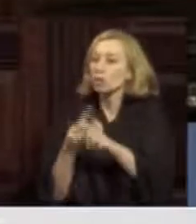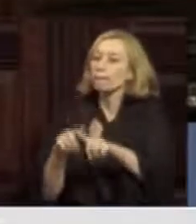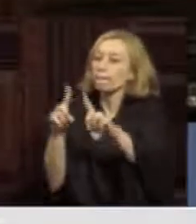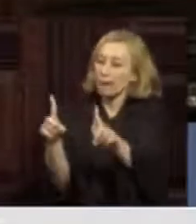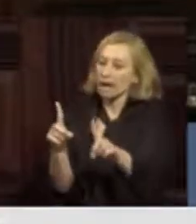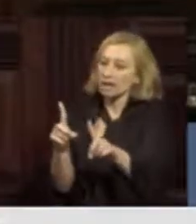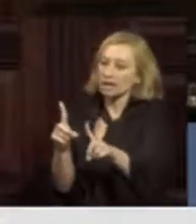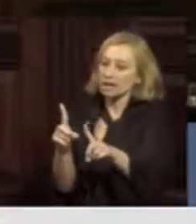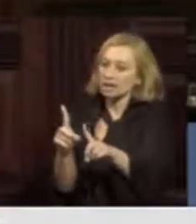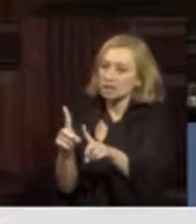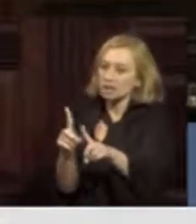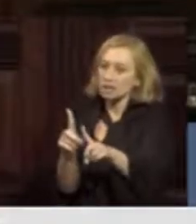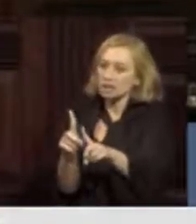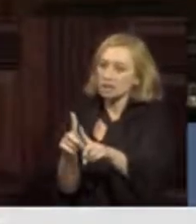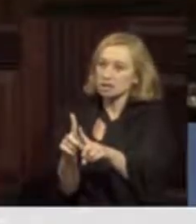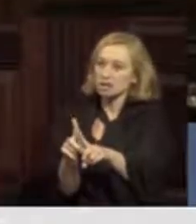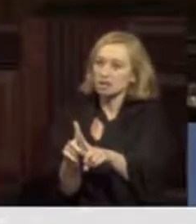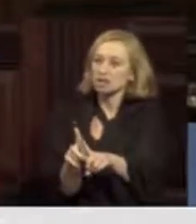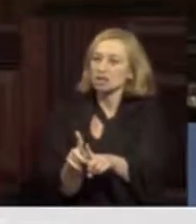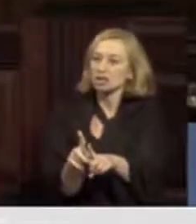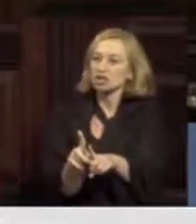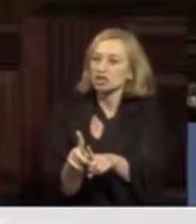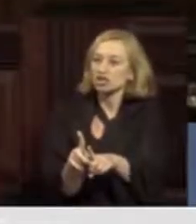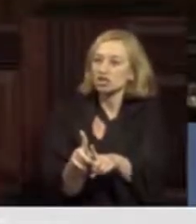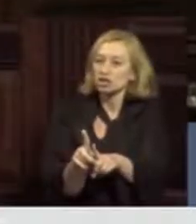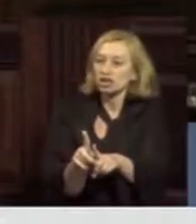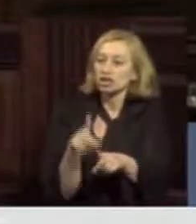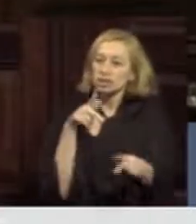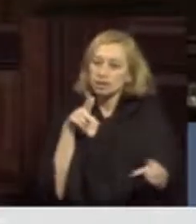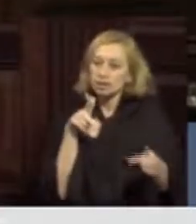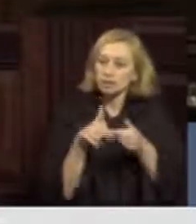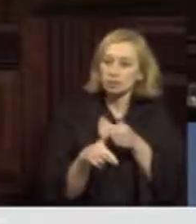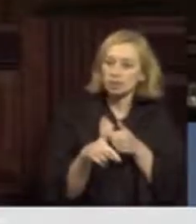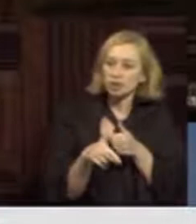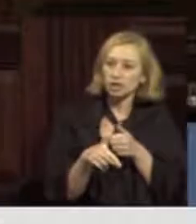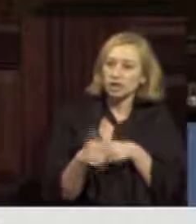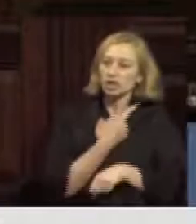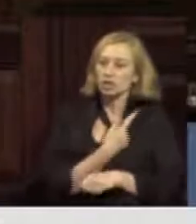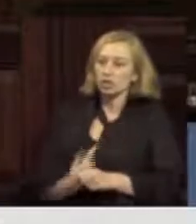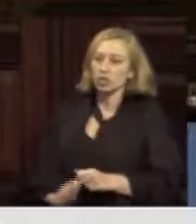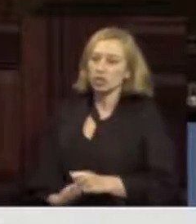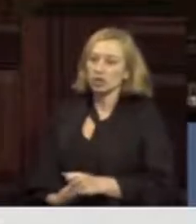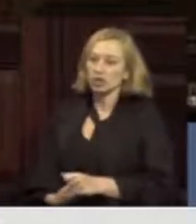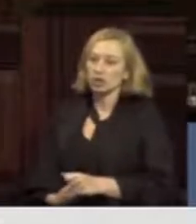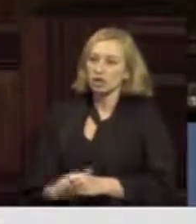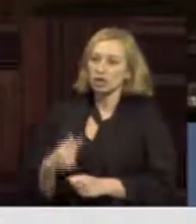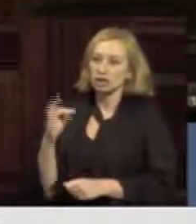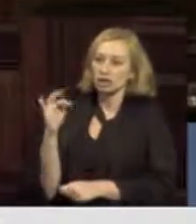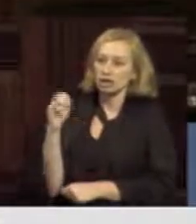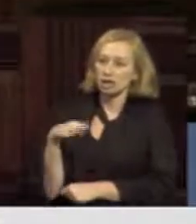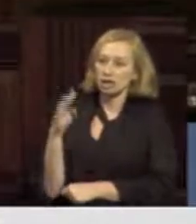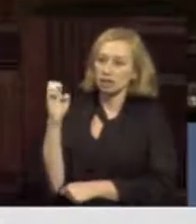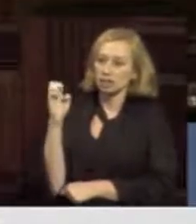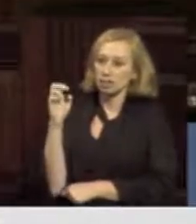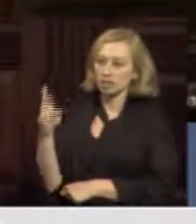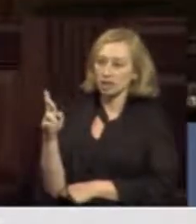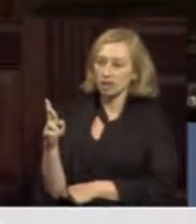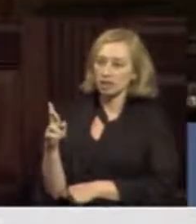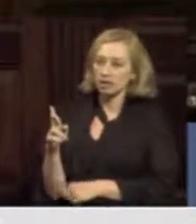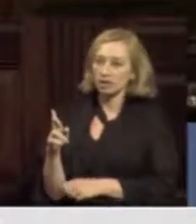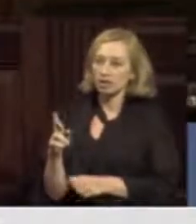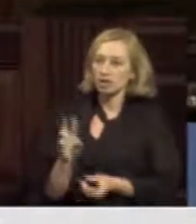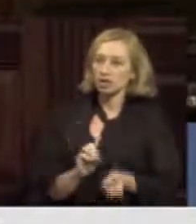tudo, mais do que resistência, de impedir o que o governo Temer tem feito contra a